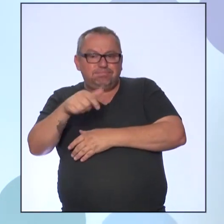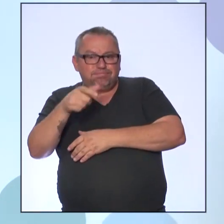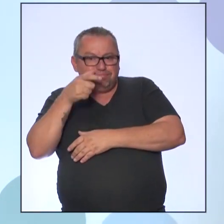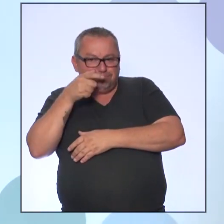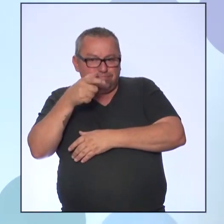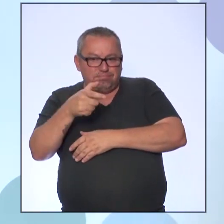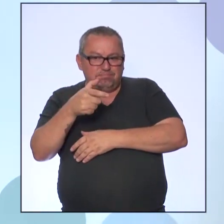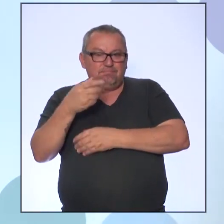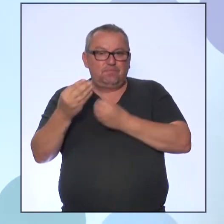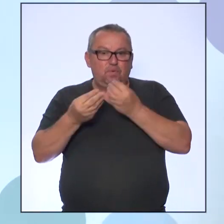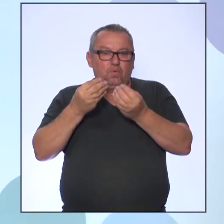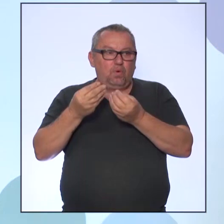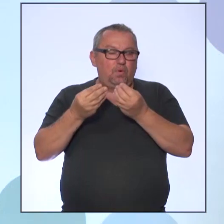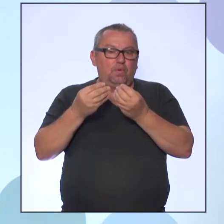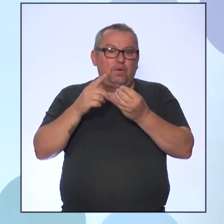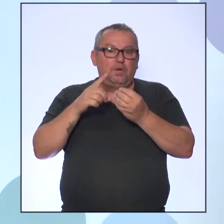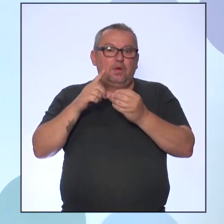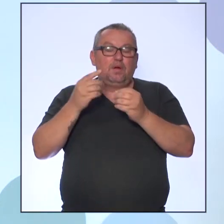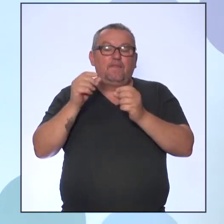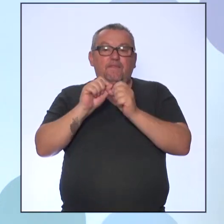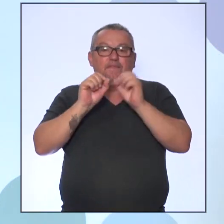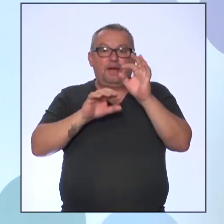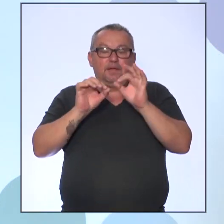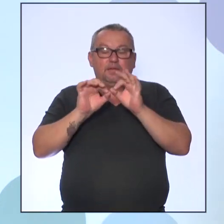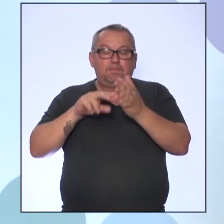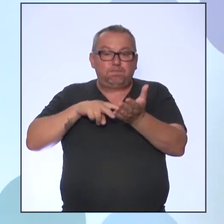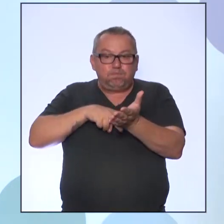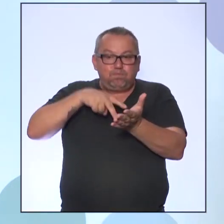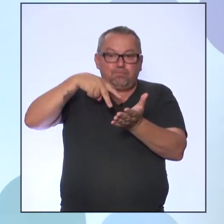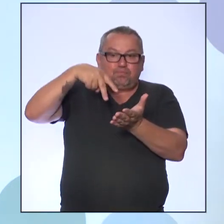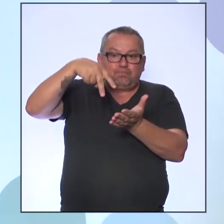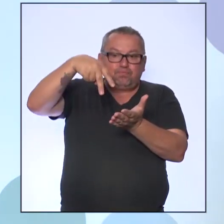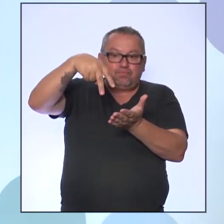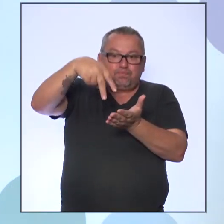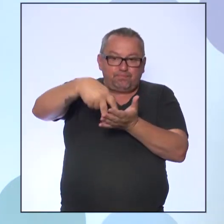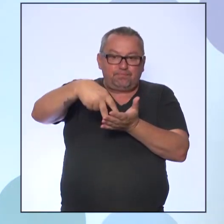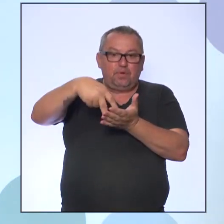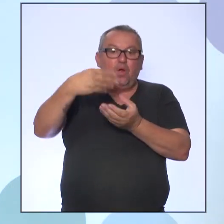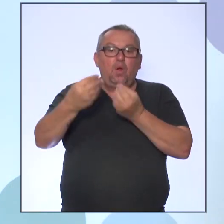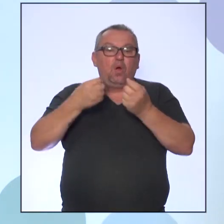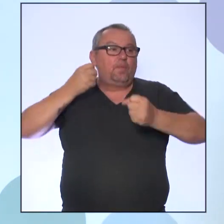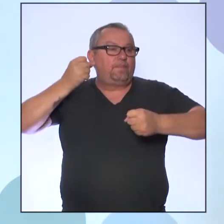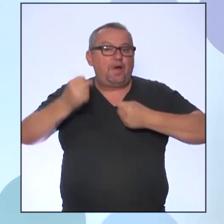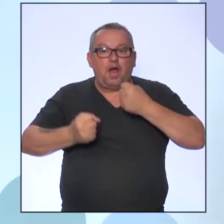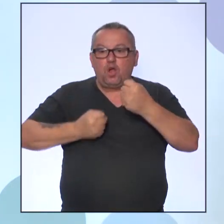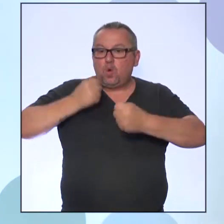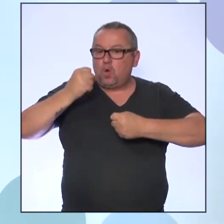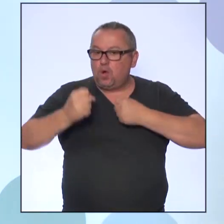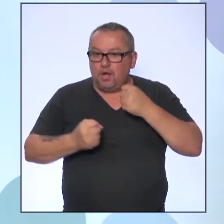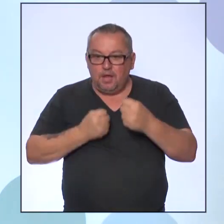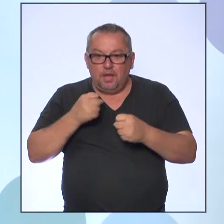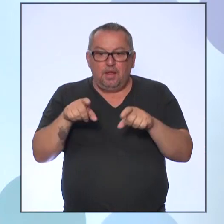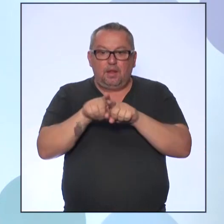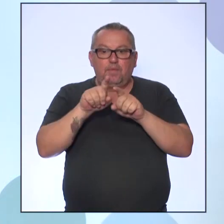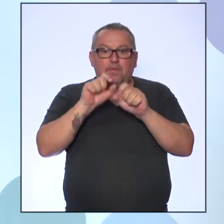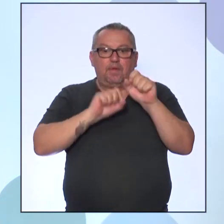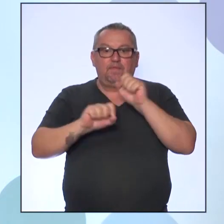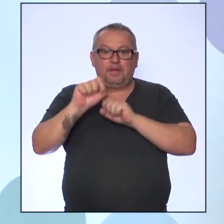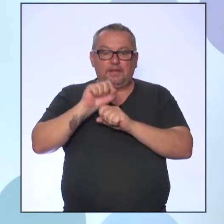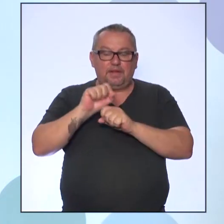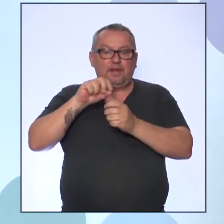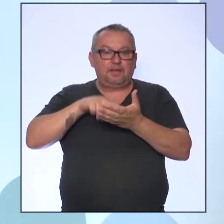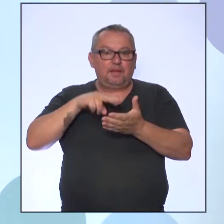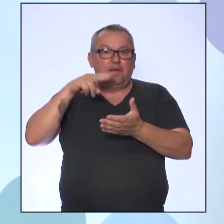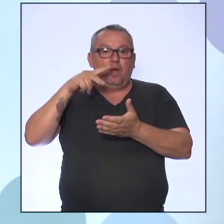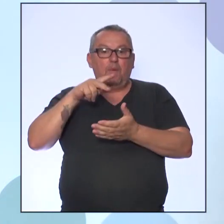né? Como que o corpo se organiza para saltar, né? Como ele se organiza para correr, para saltar, para realizar o salto à distância